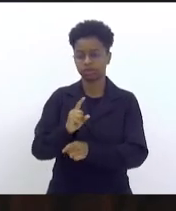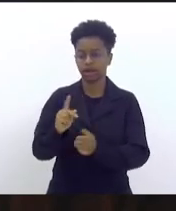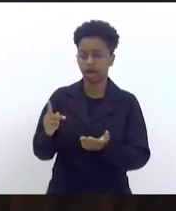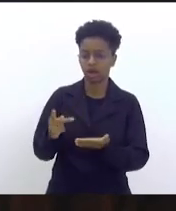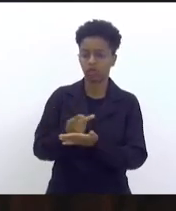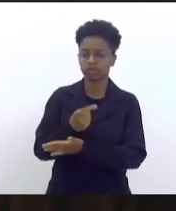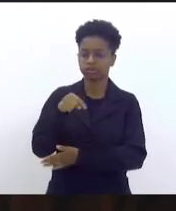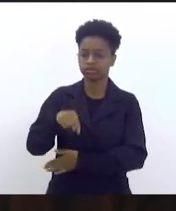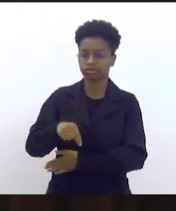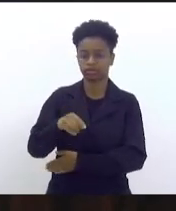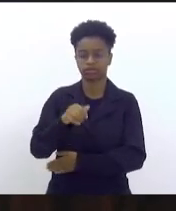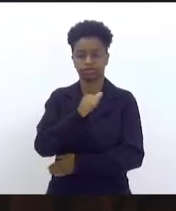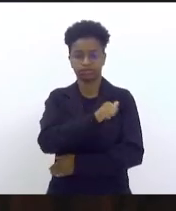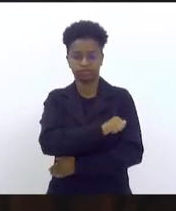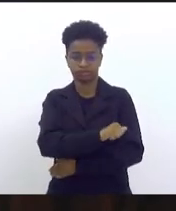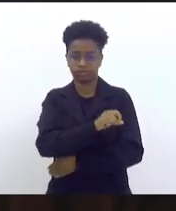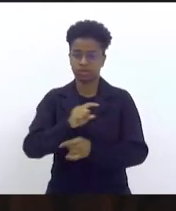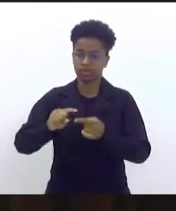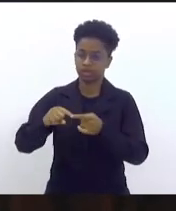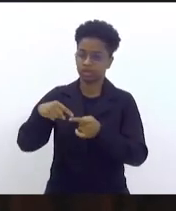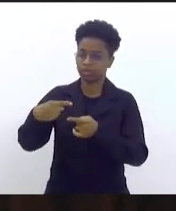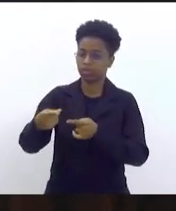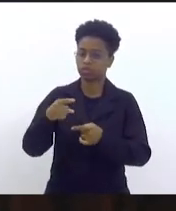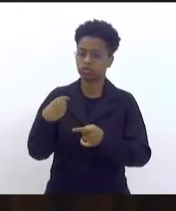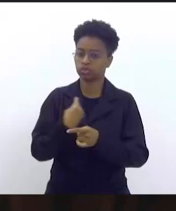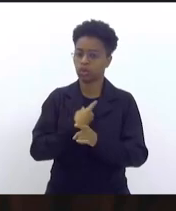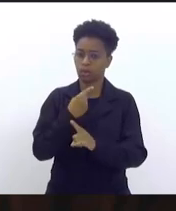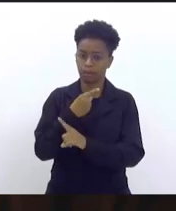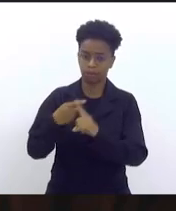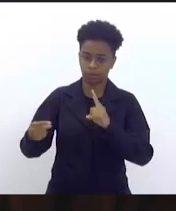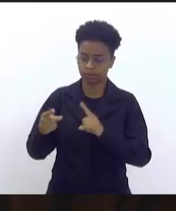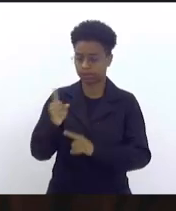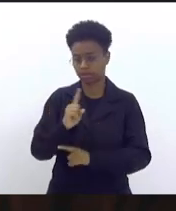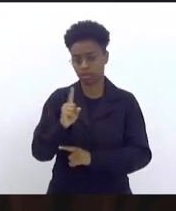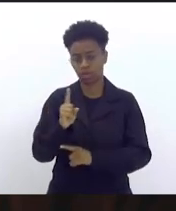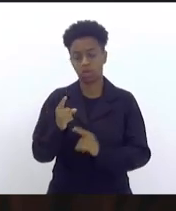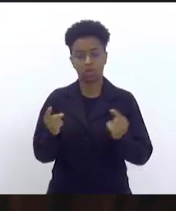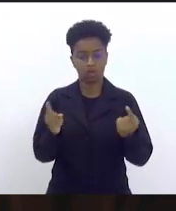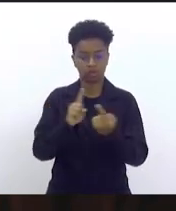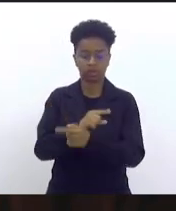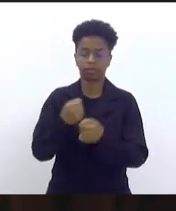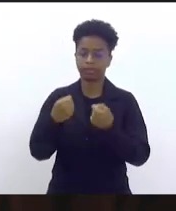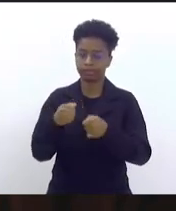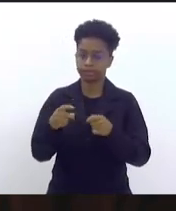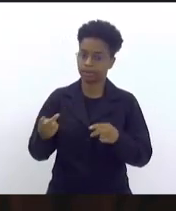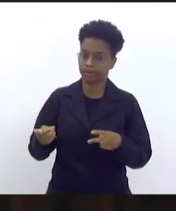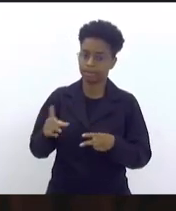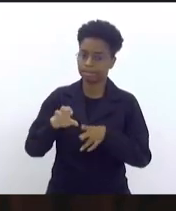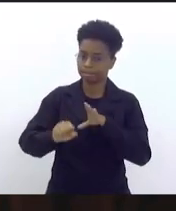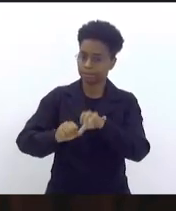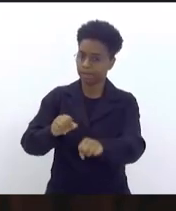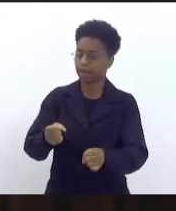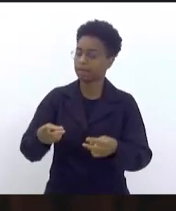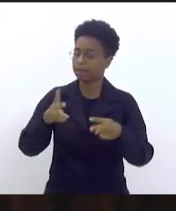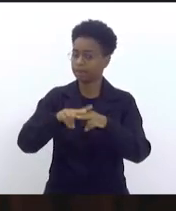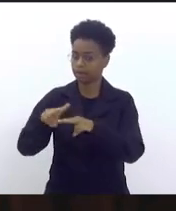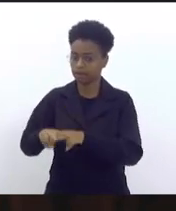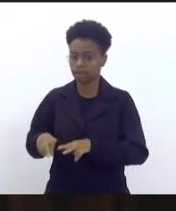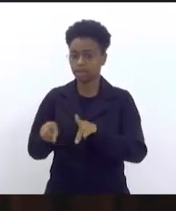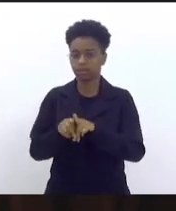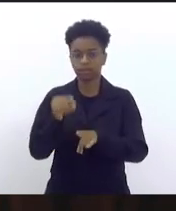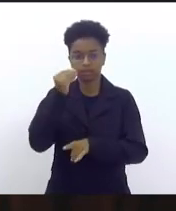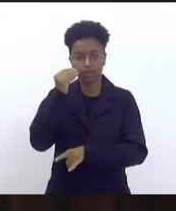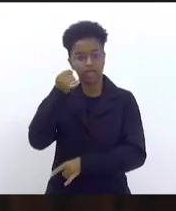fechar as portas pelo contrário vamos aprender vamos prevenir vamos procurar entender